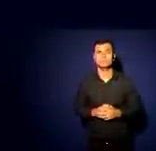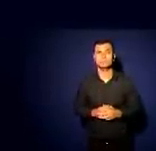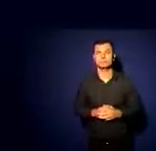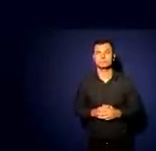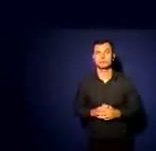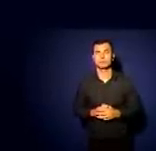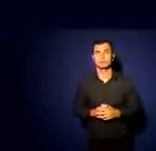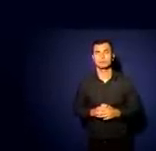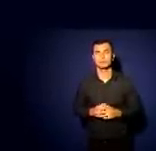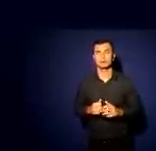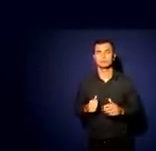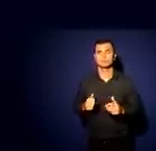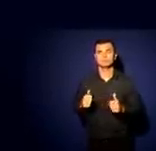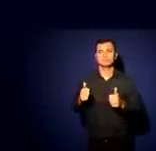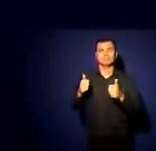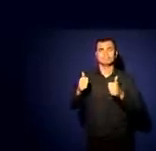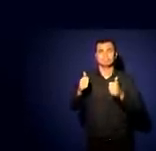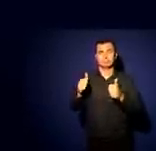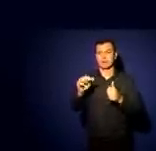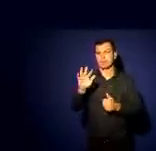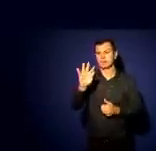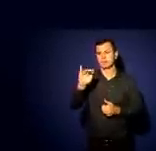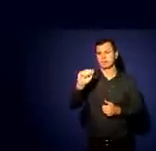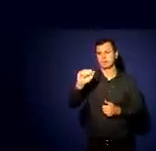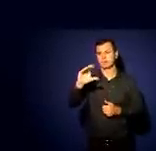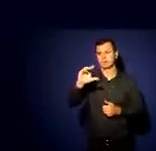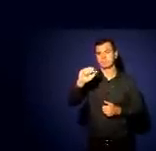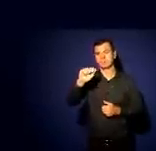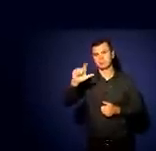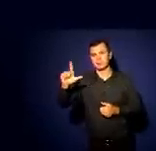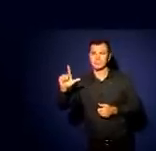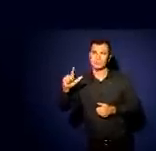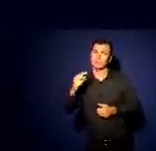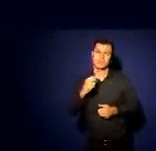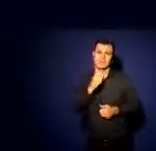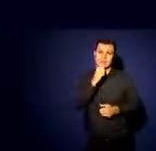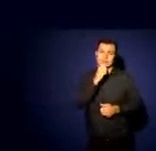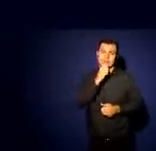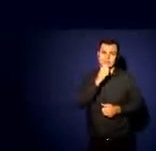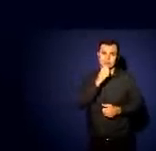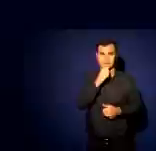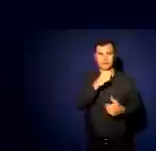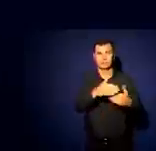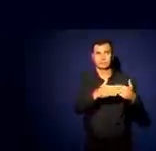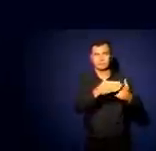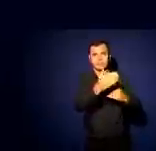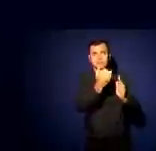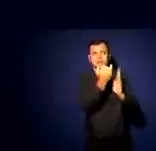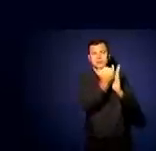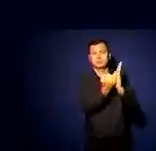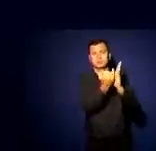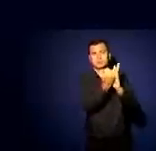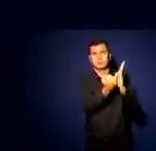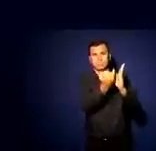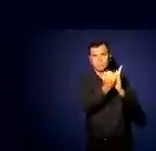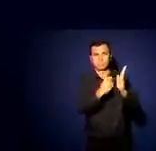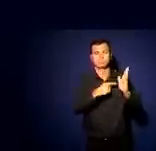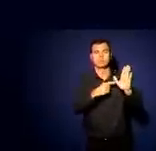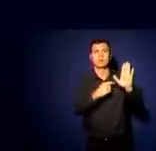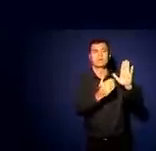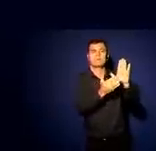arcabouço fiscal bem definido e a gente tem um esboço de reforma tributária aqui tá em andamento né com duas propostas na câmara no senado